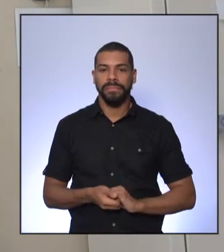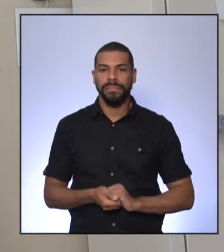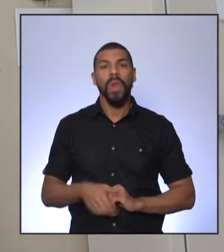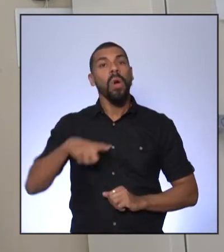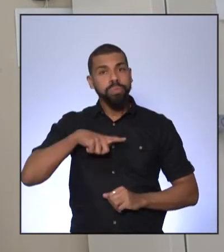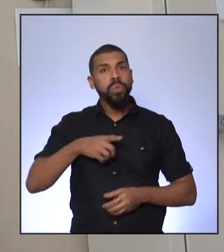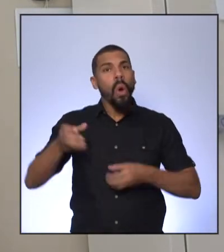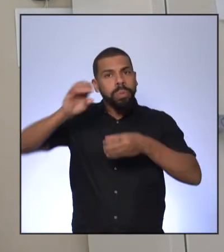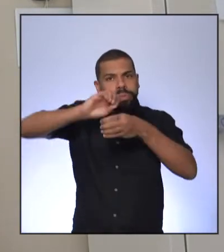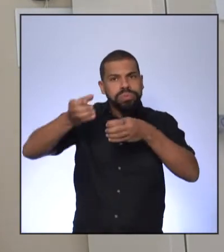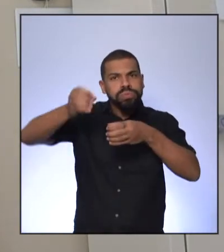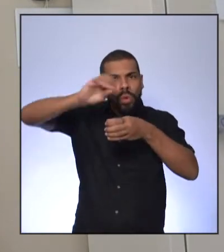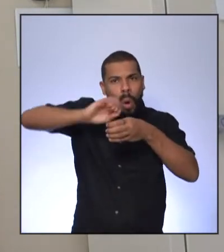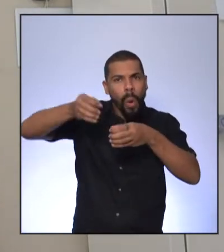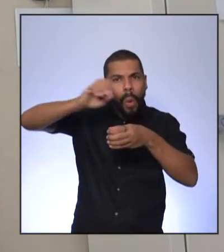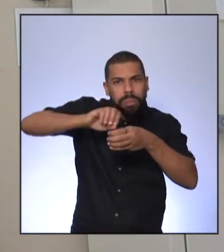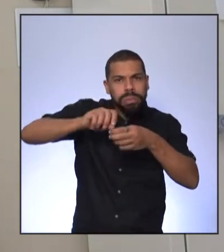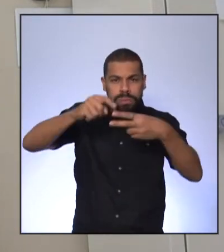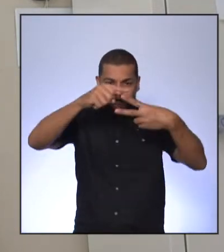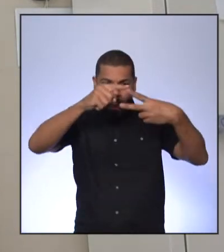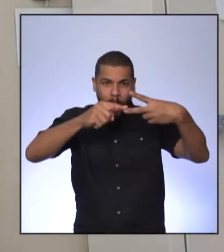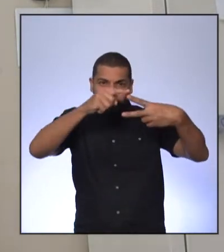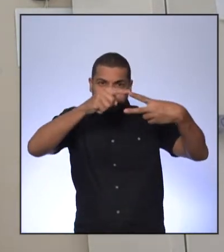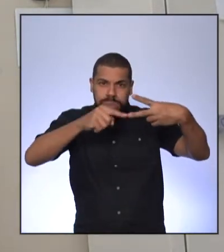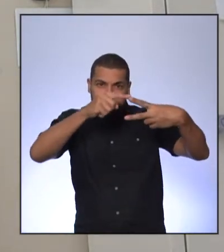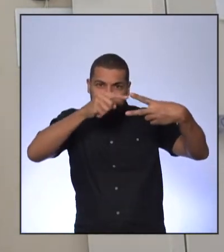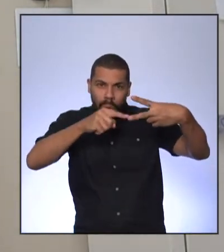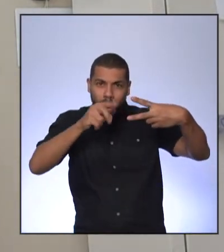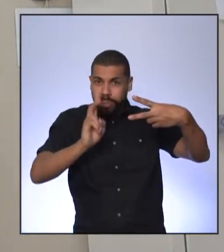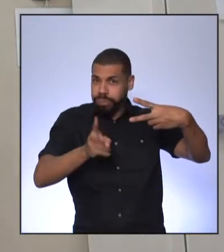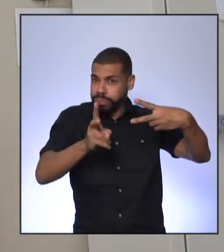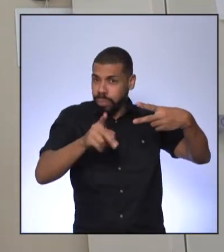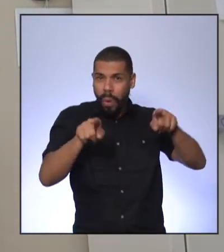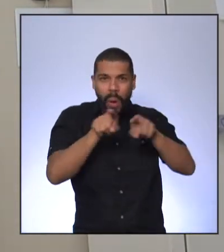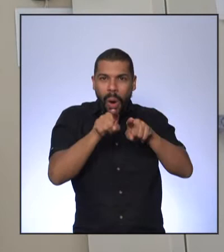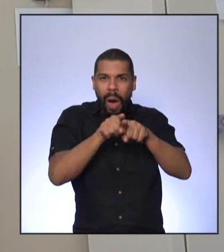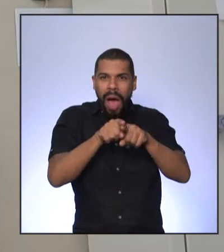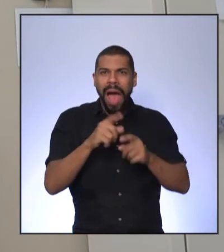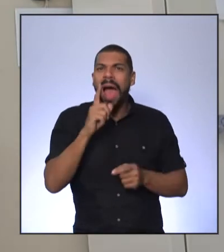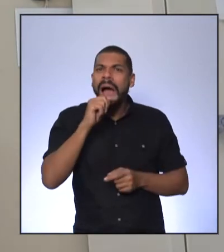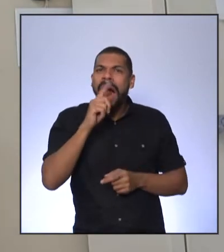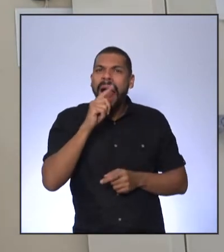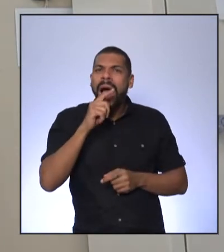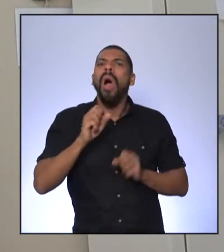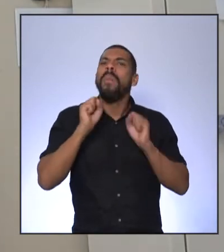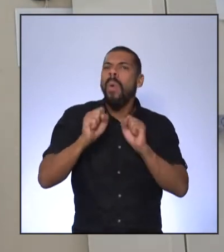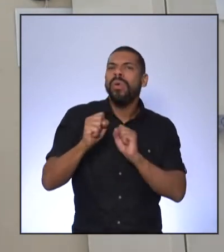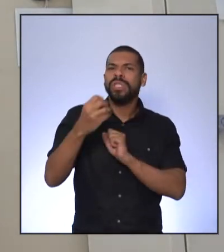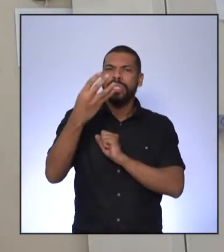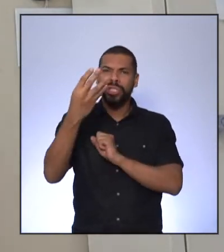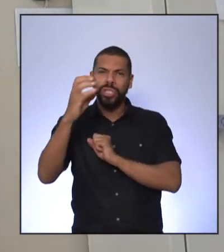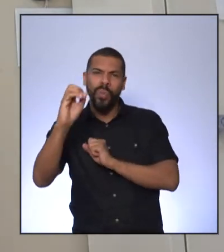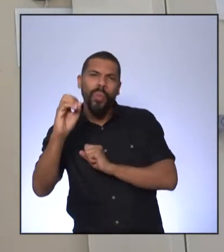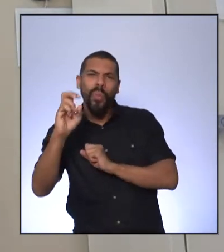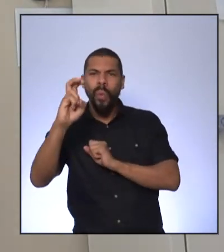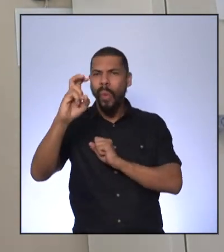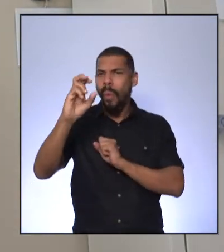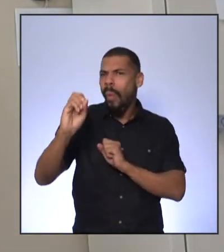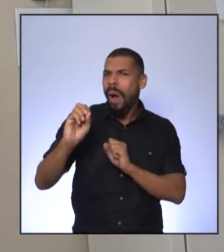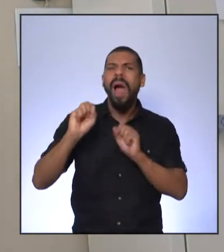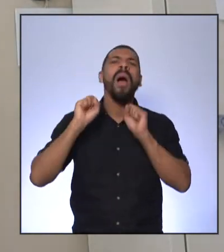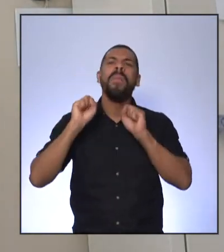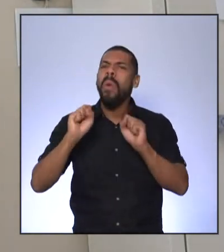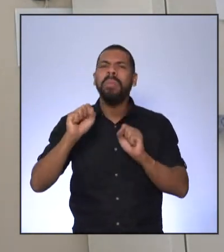em quantidades iguais nos copos. Eu tenho 20 ml em cada copo. Pode ser 50, 100? Pode, desde